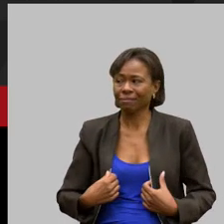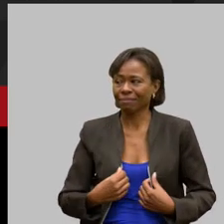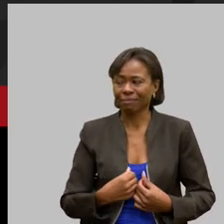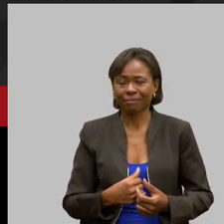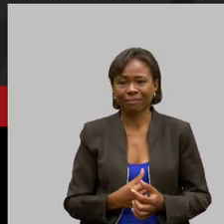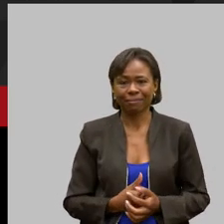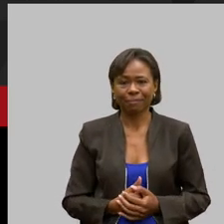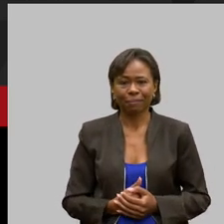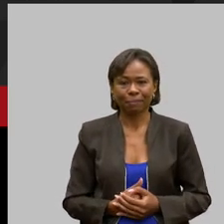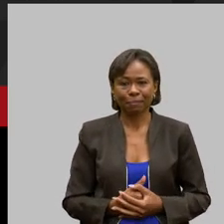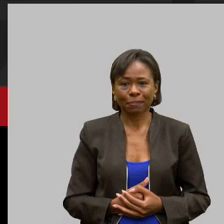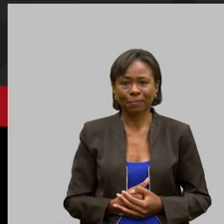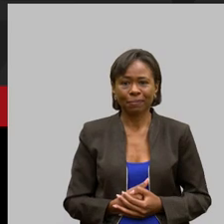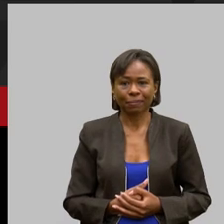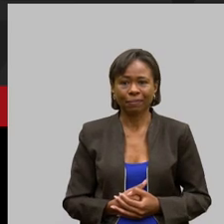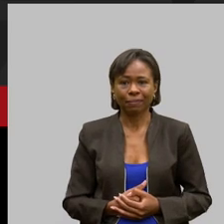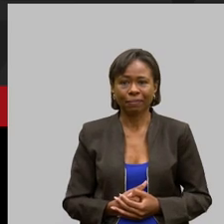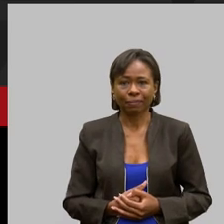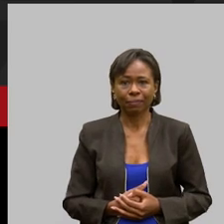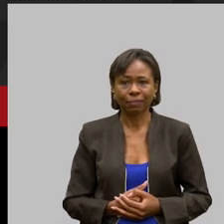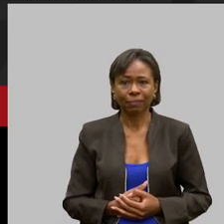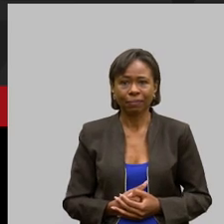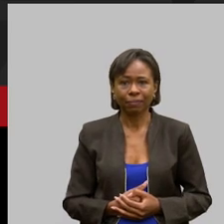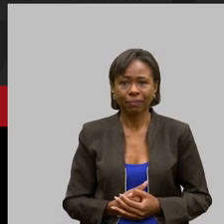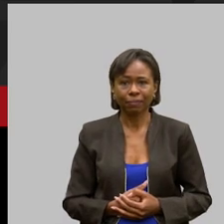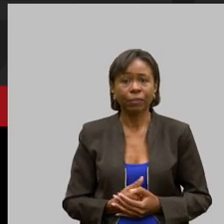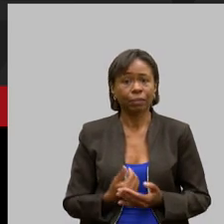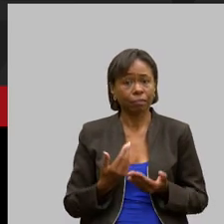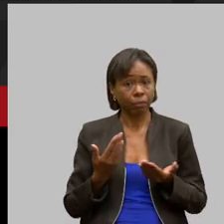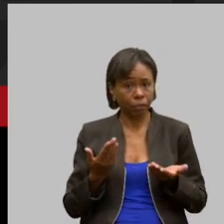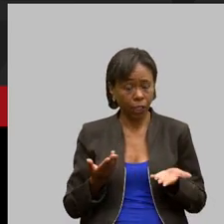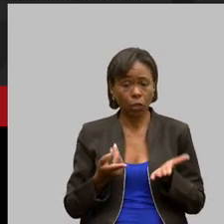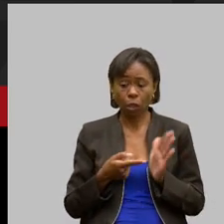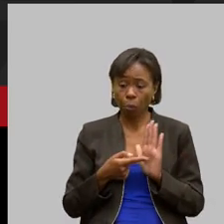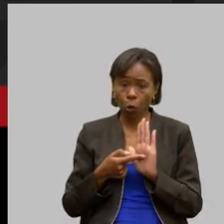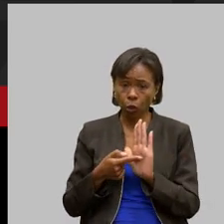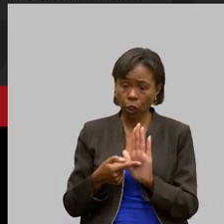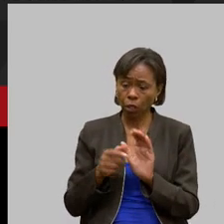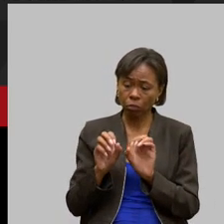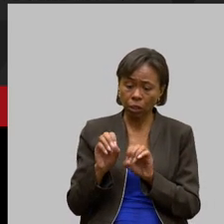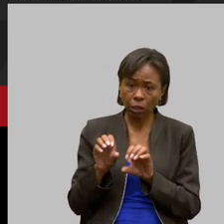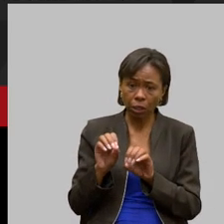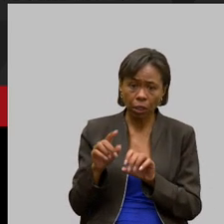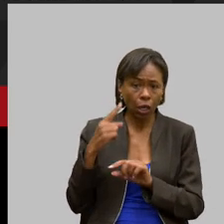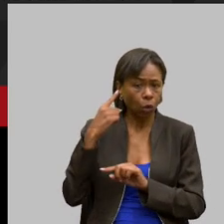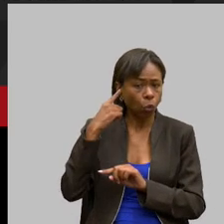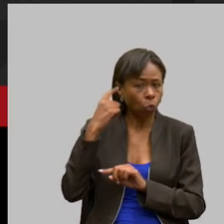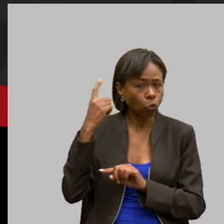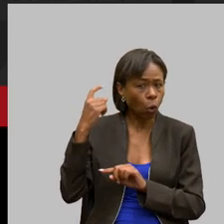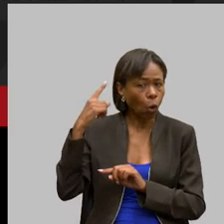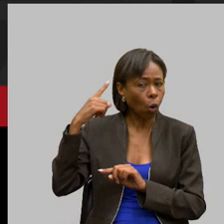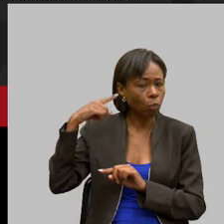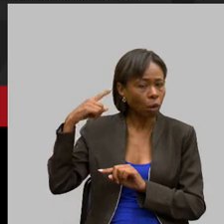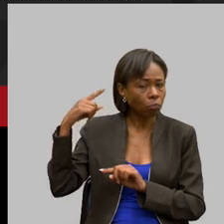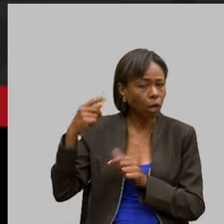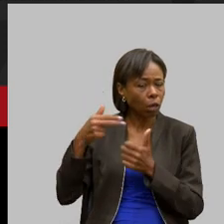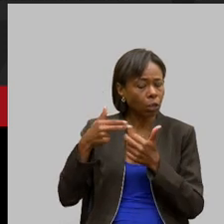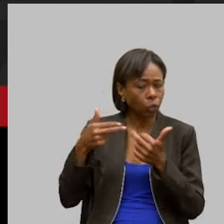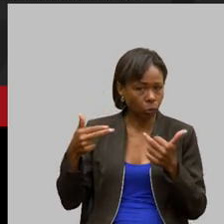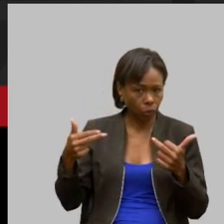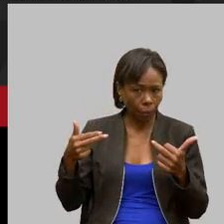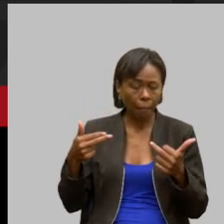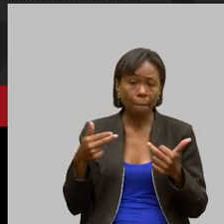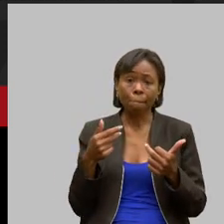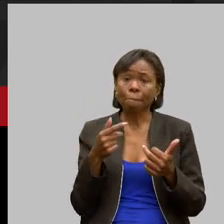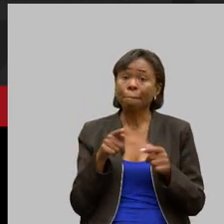diferença então a questão de tá reproduzindo aí o sons outra coisa que funciona